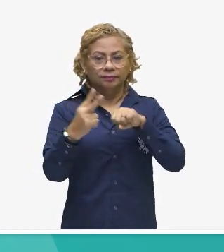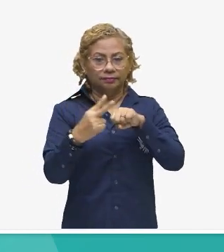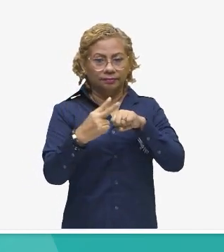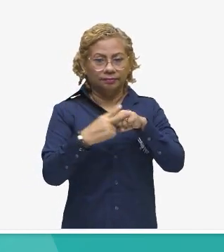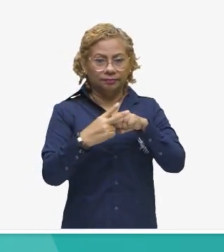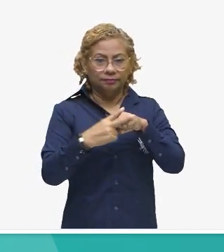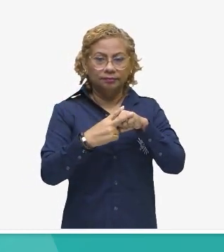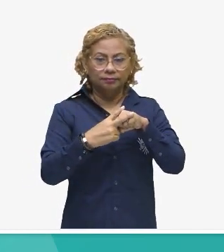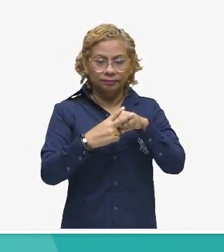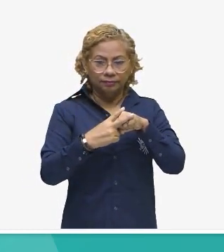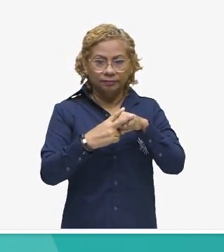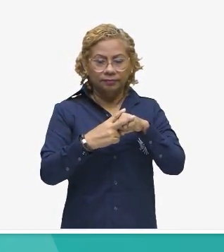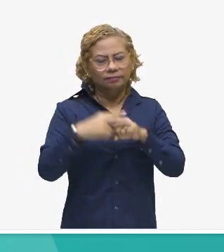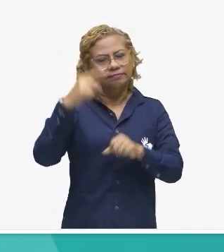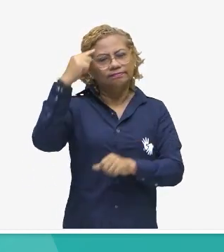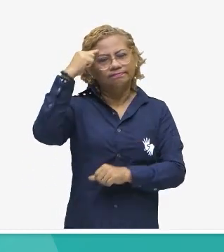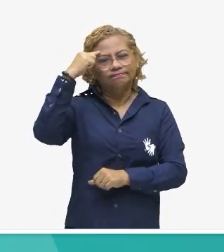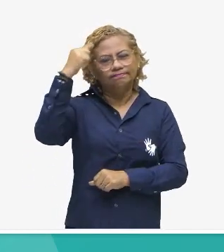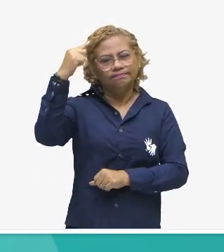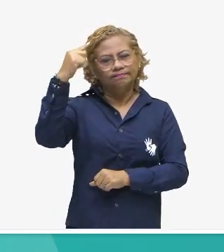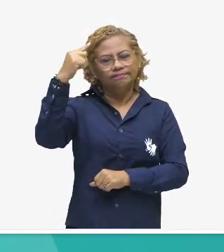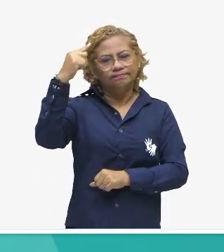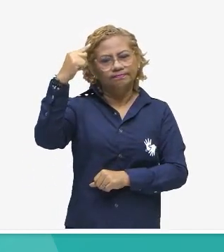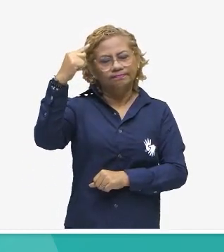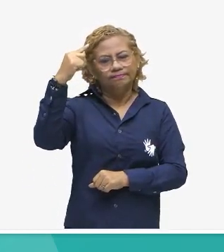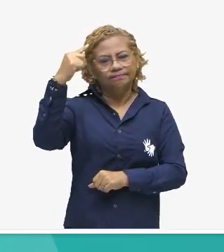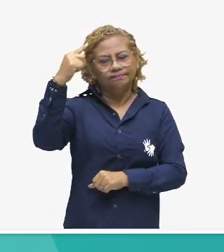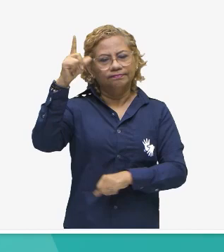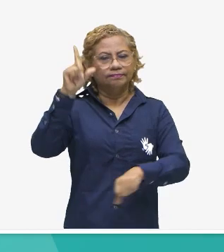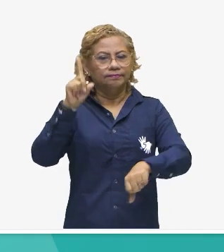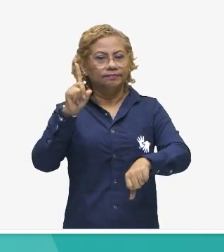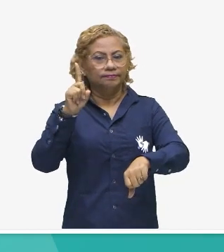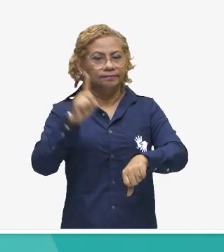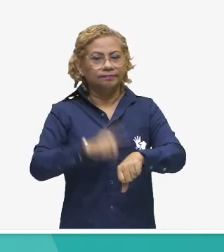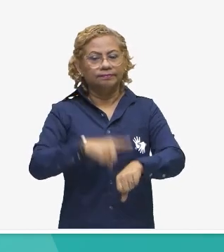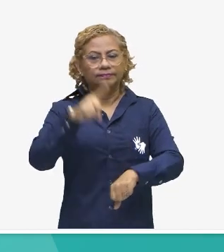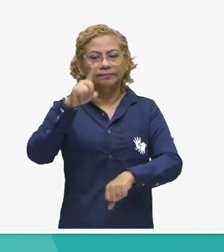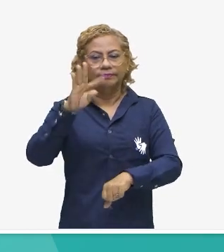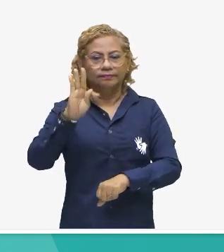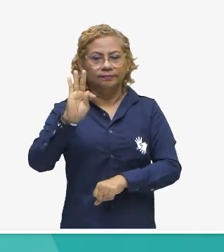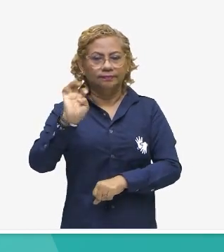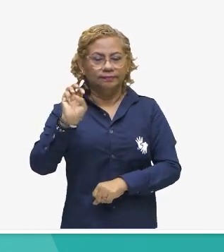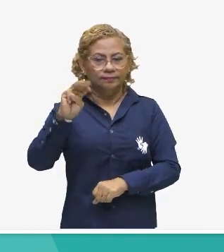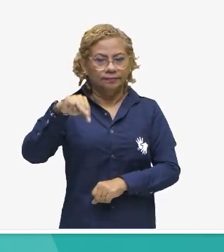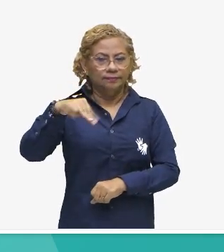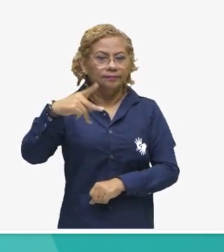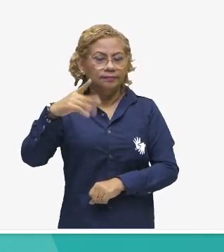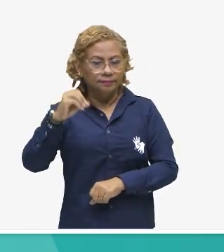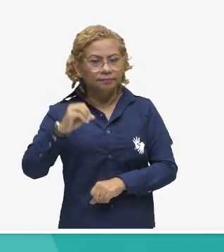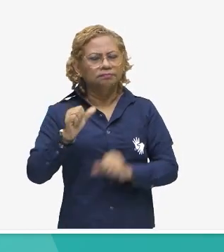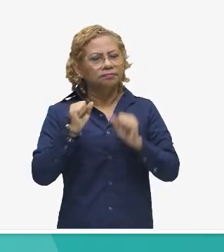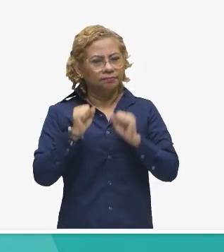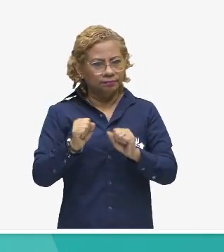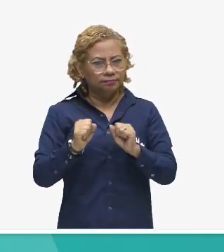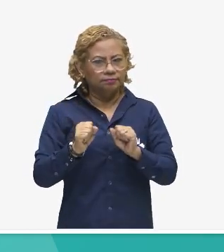eles dão essa ideia de tempo e podem se transformar, né?